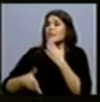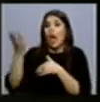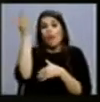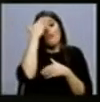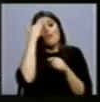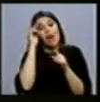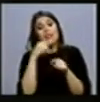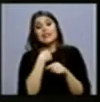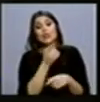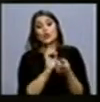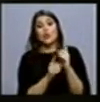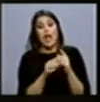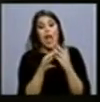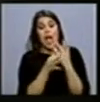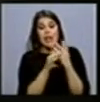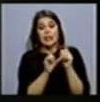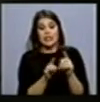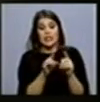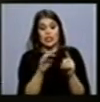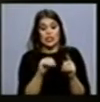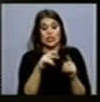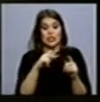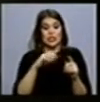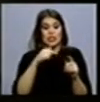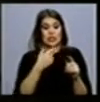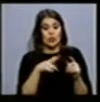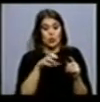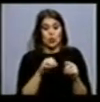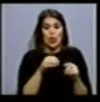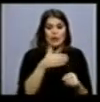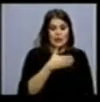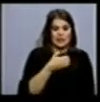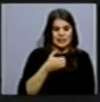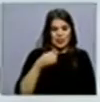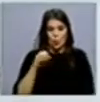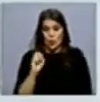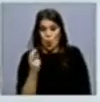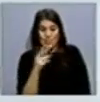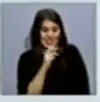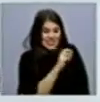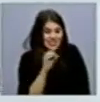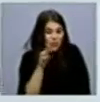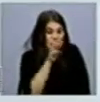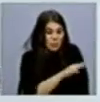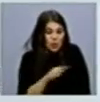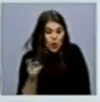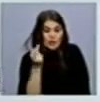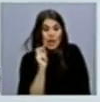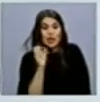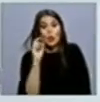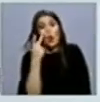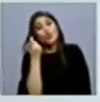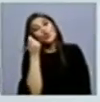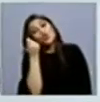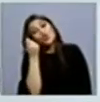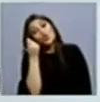dizem que estes anéis terão aproximadamente entre 150 a 300 milhões de anos, ou se calhar até um bocadinho